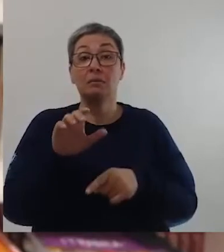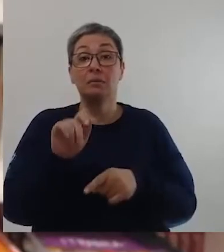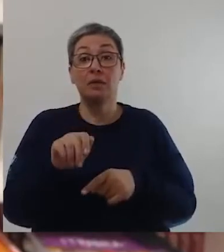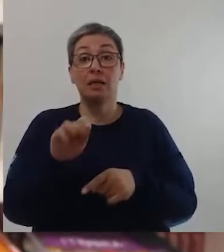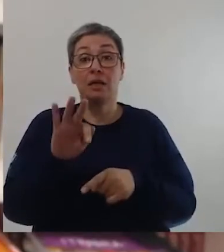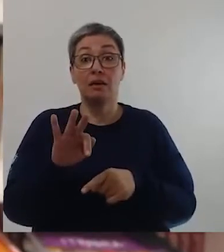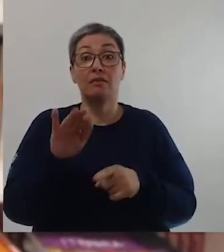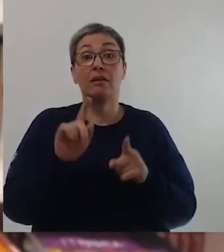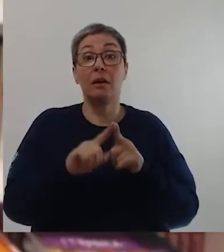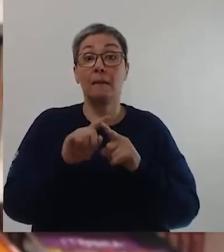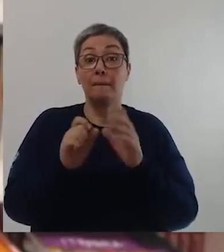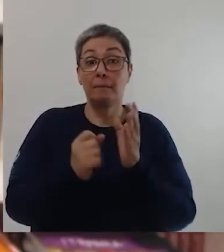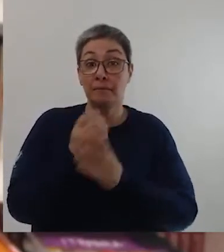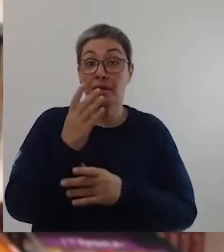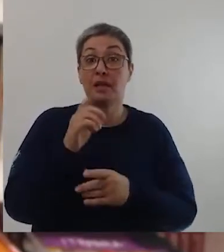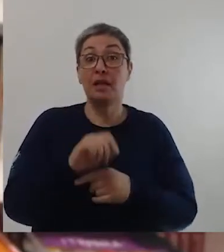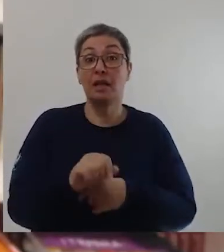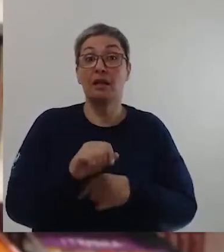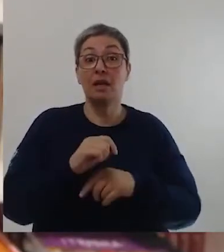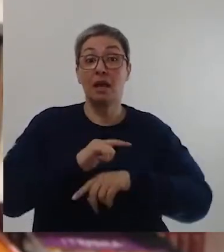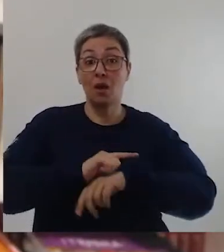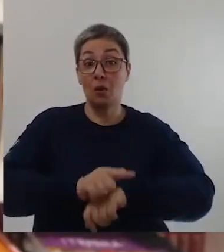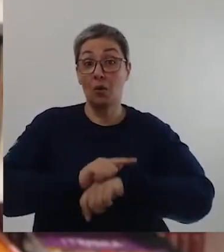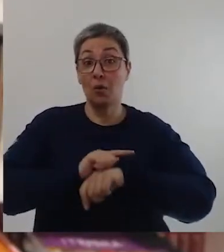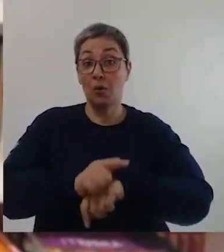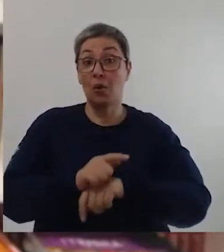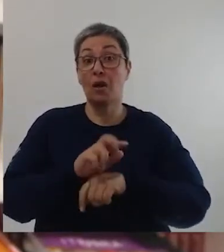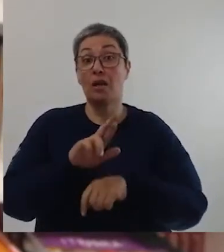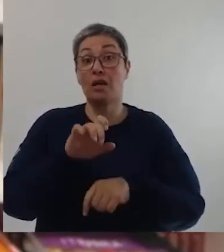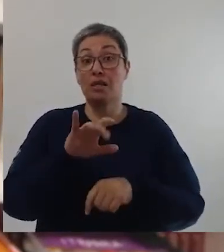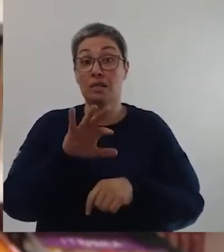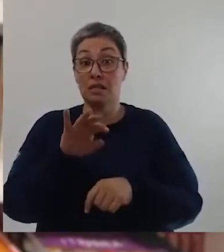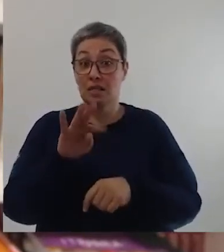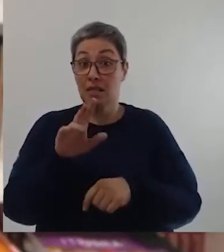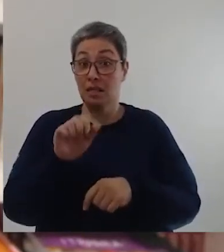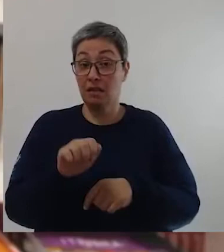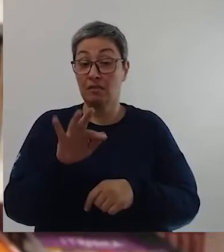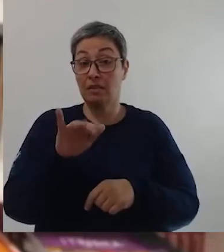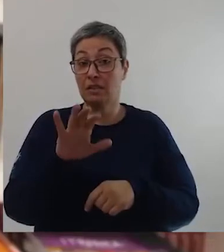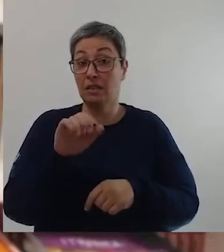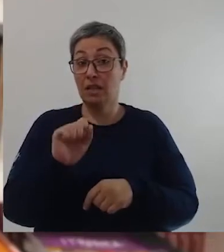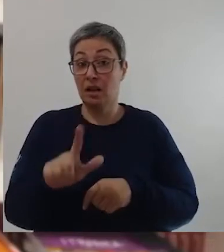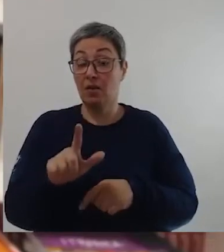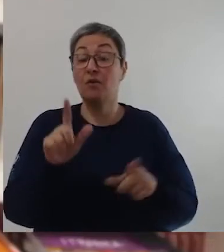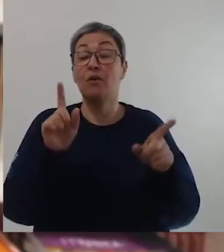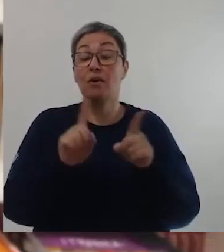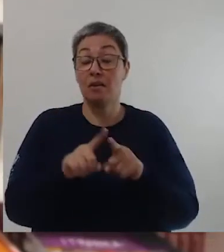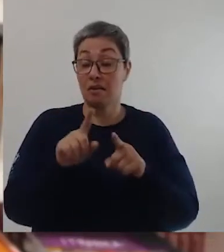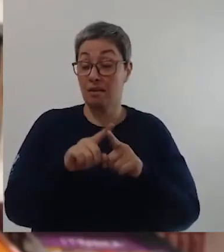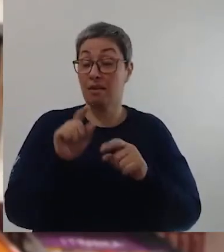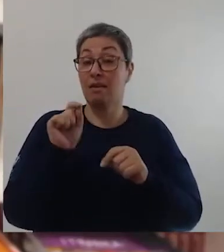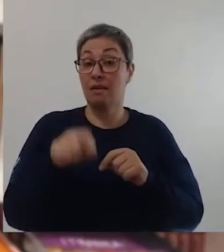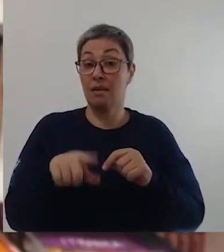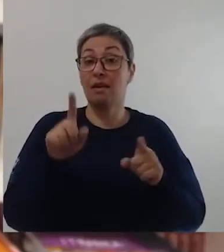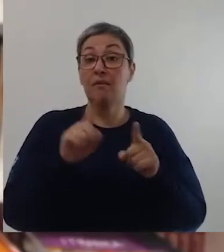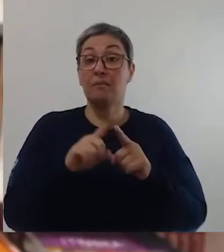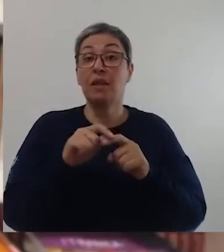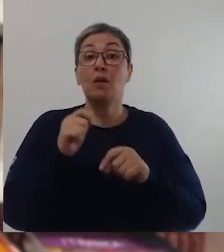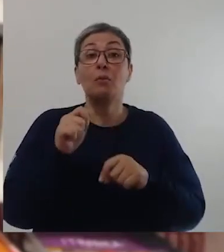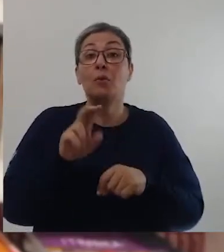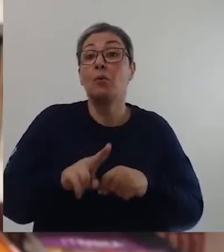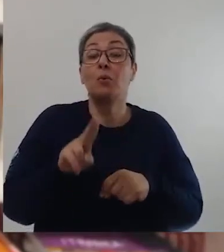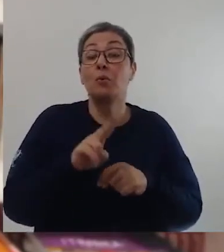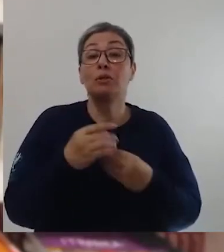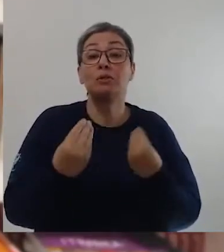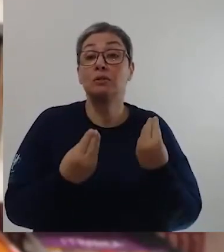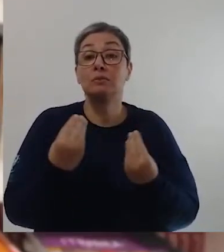CPF é um documento emitido pela Receita Federal agora para disso tem limites documento à Receita Federal